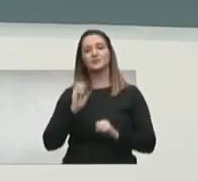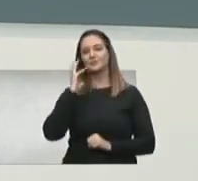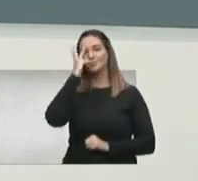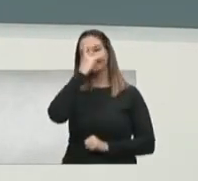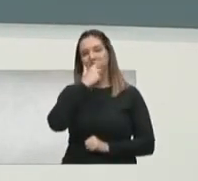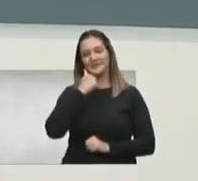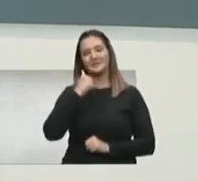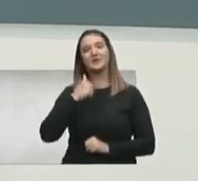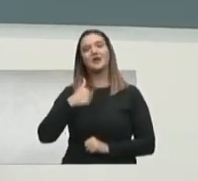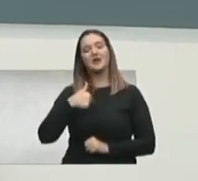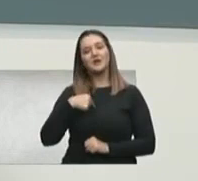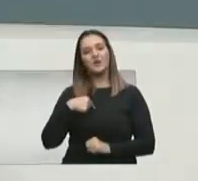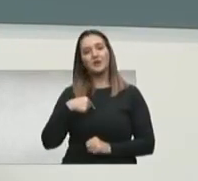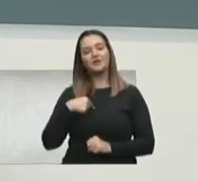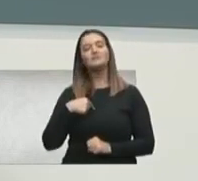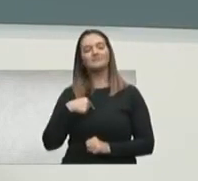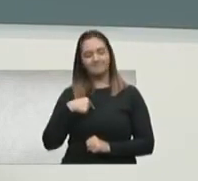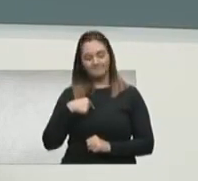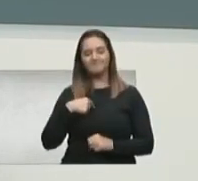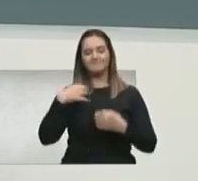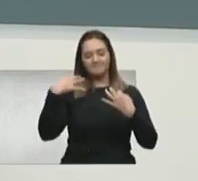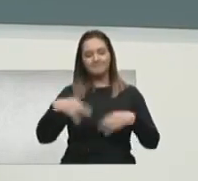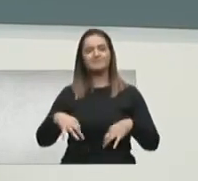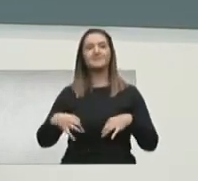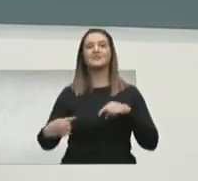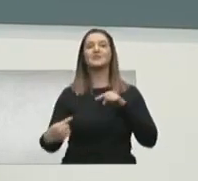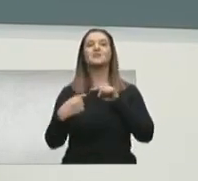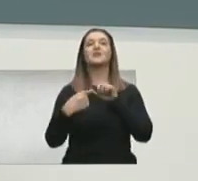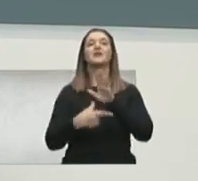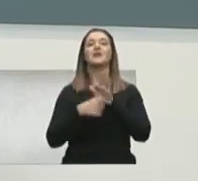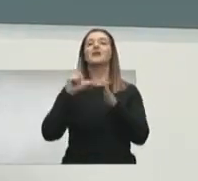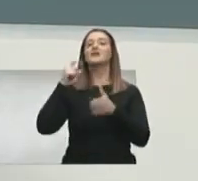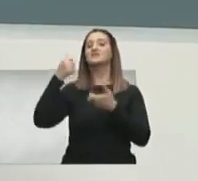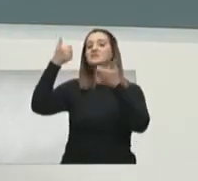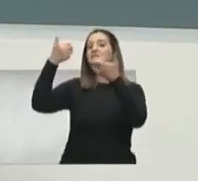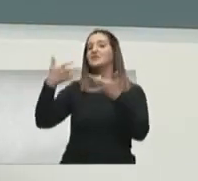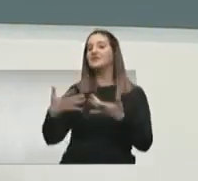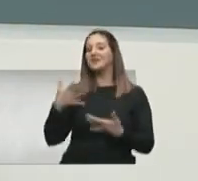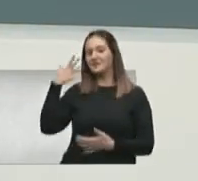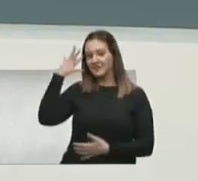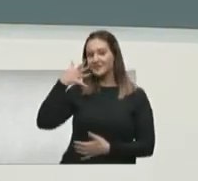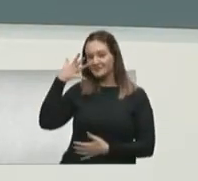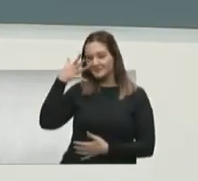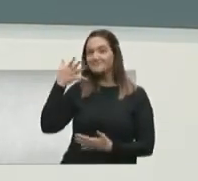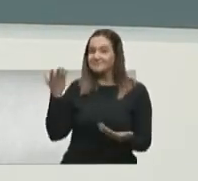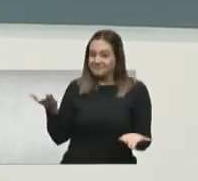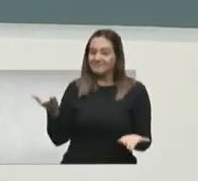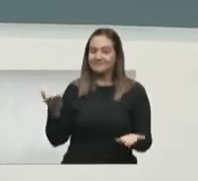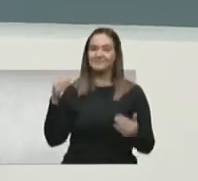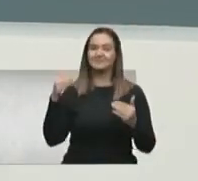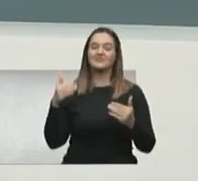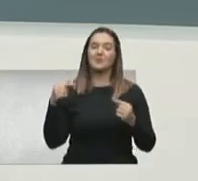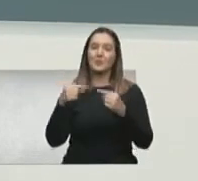e confirmou exatamente o que nós havíamos falado antes do filme. Pois deixa eu falar uma coisa para você.